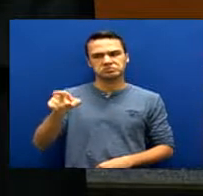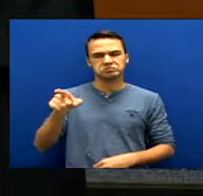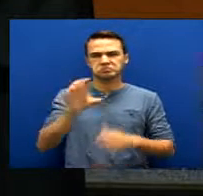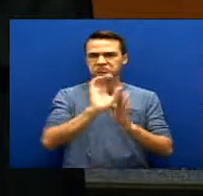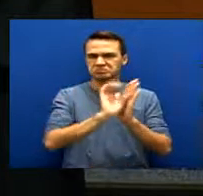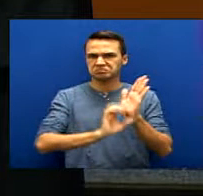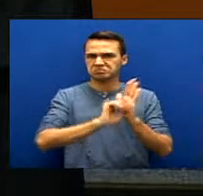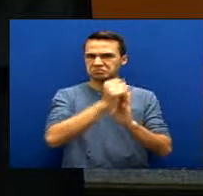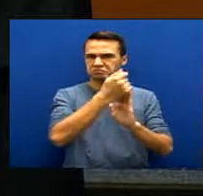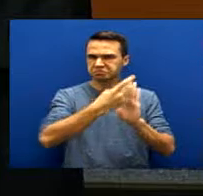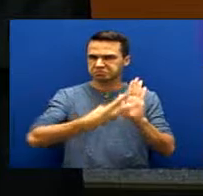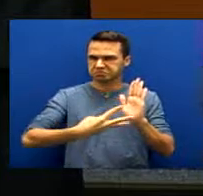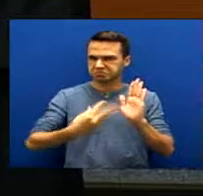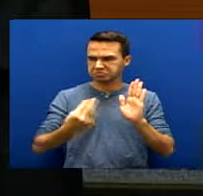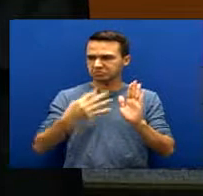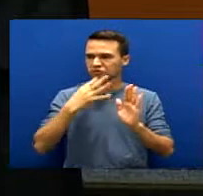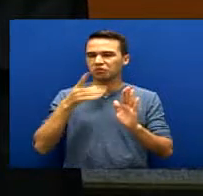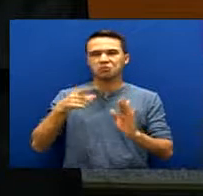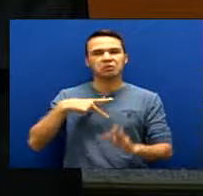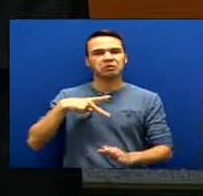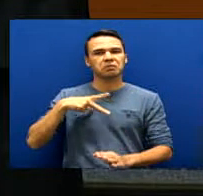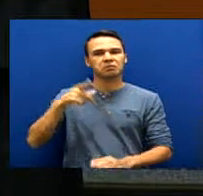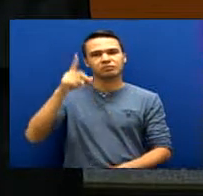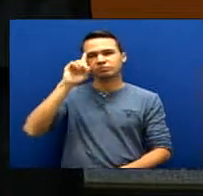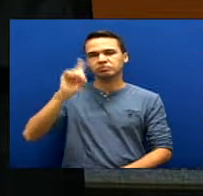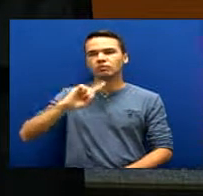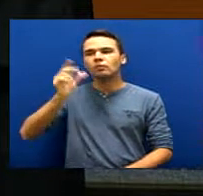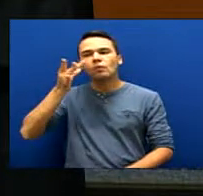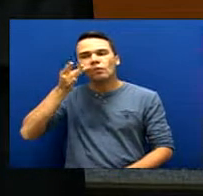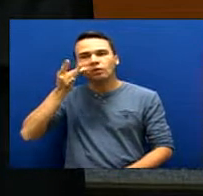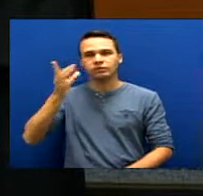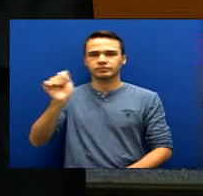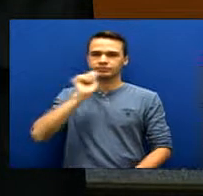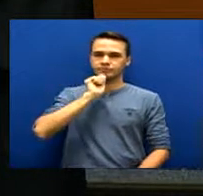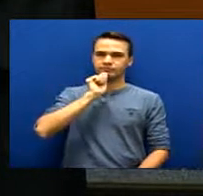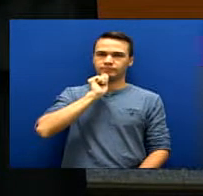união entre os homens, da fraternidade a todos. Muito obrigado.